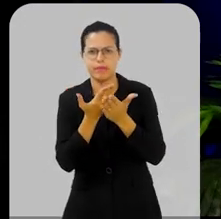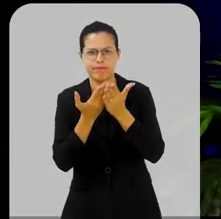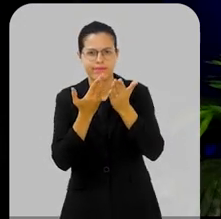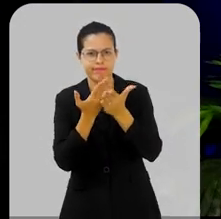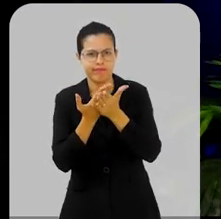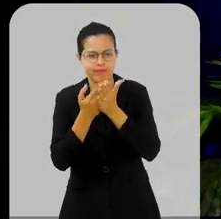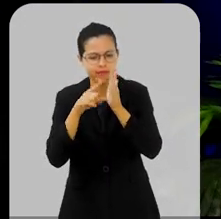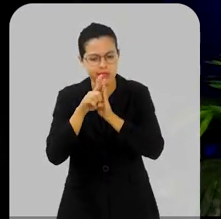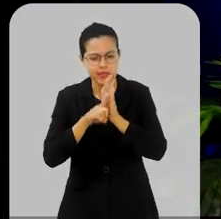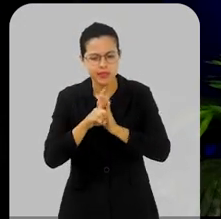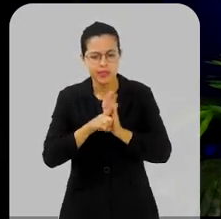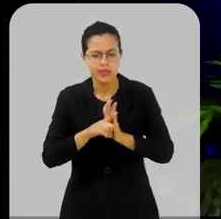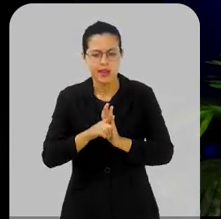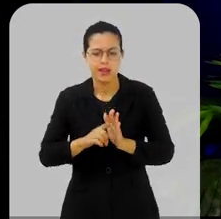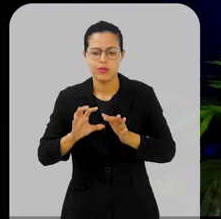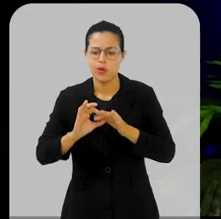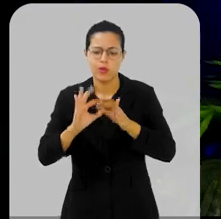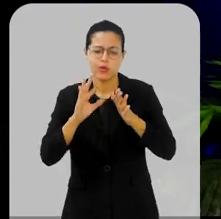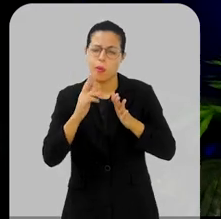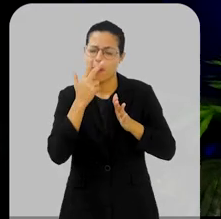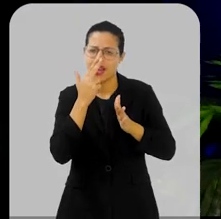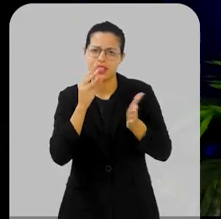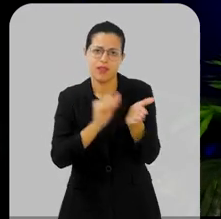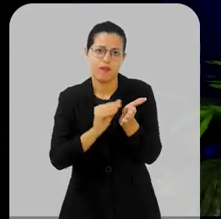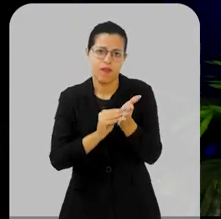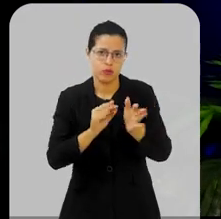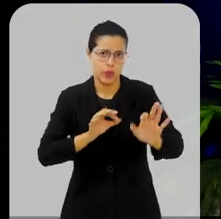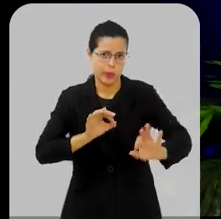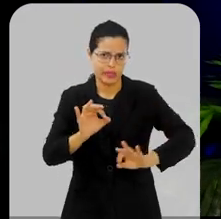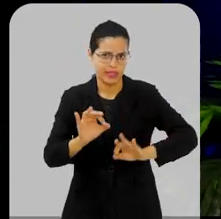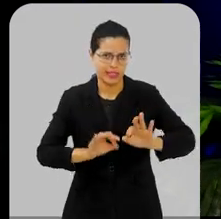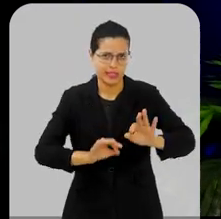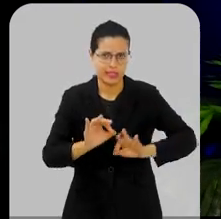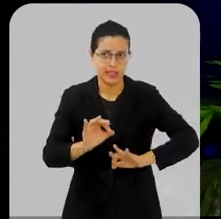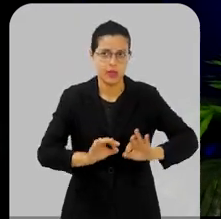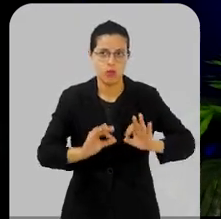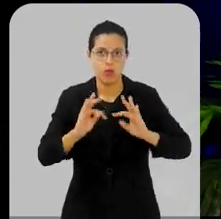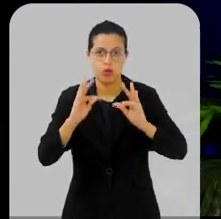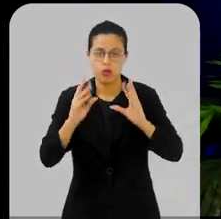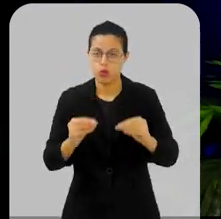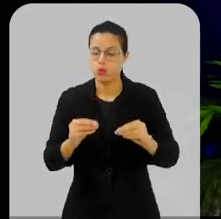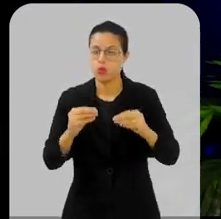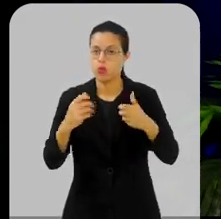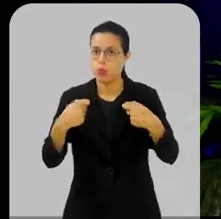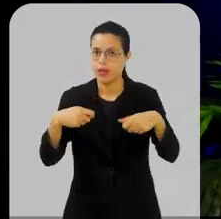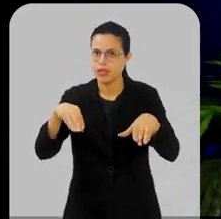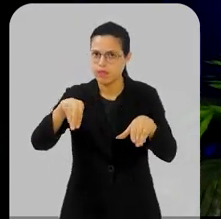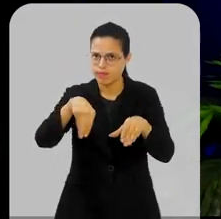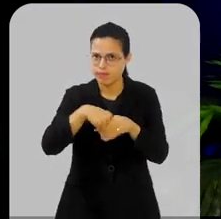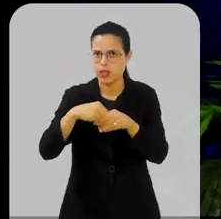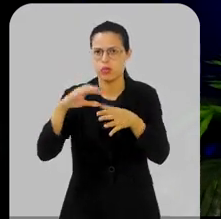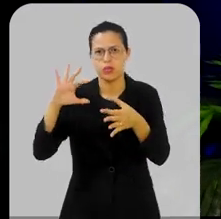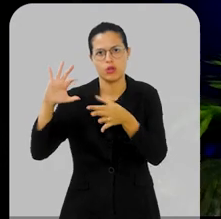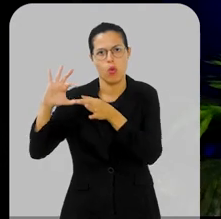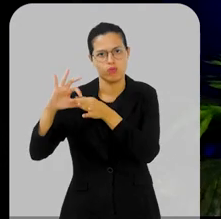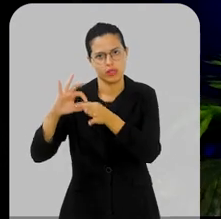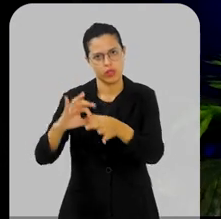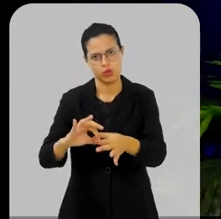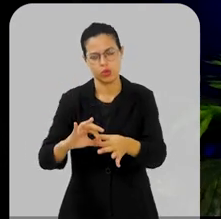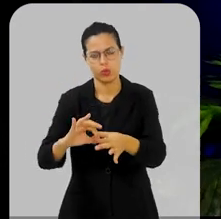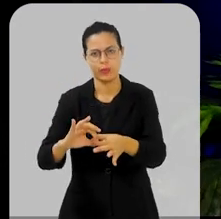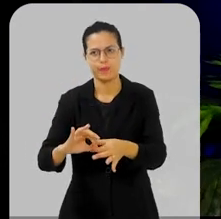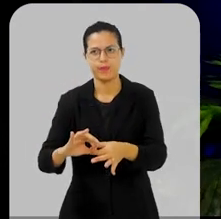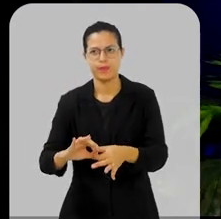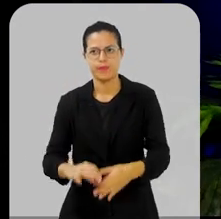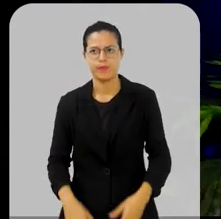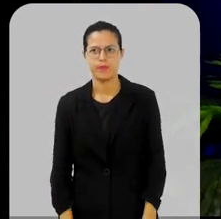a estudar de medida solta, é sinal que não há planejamento. Então, isso tudo tem que estar nesse mesmo contexto.